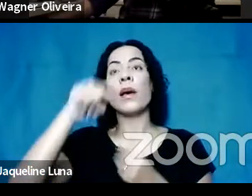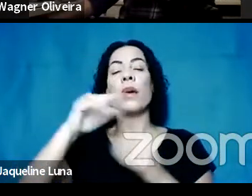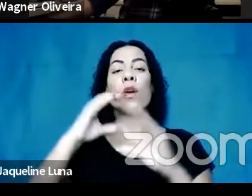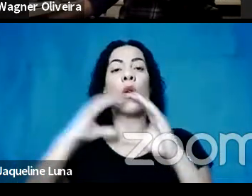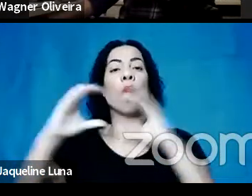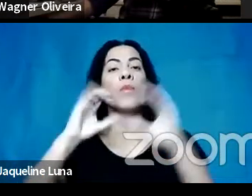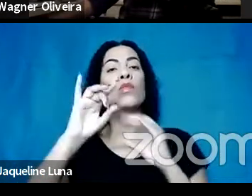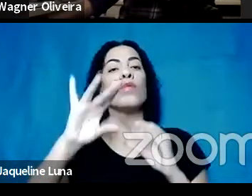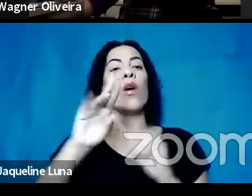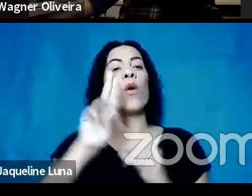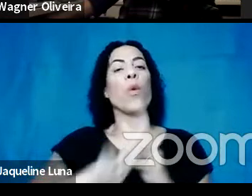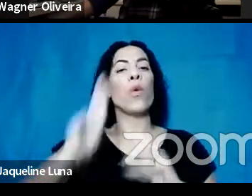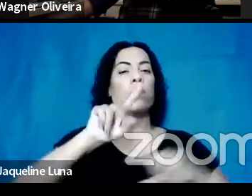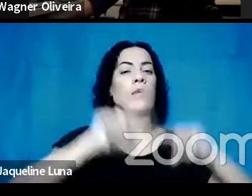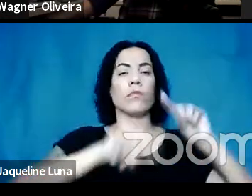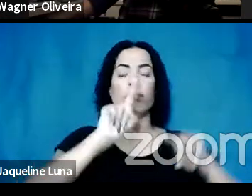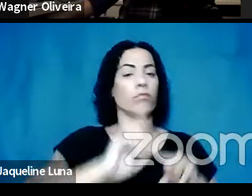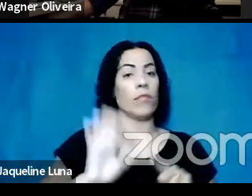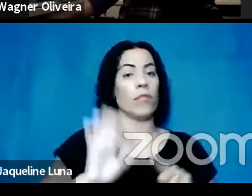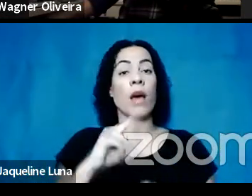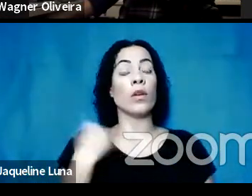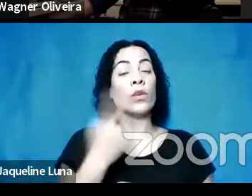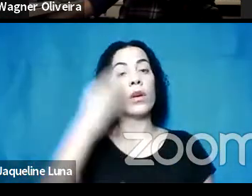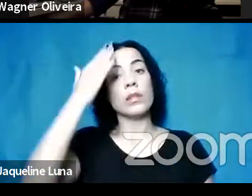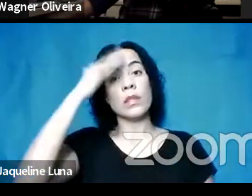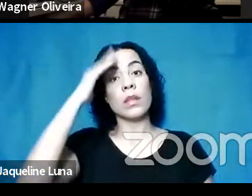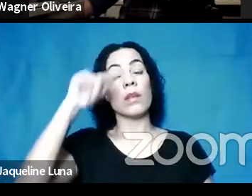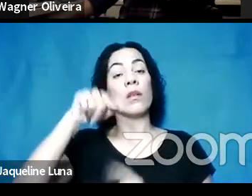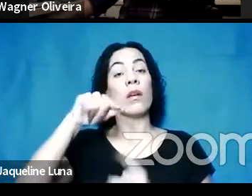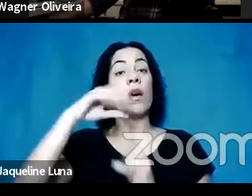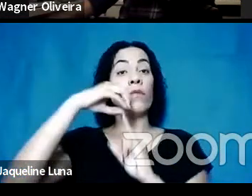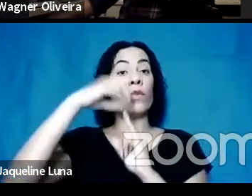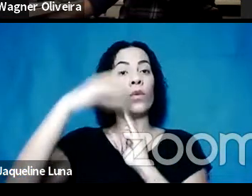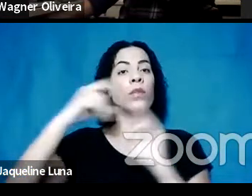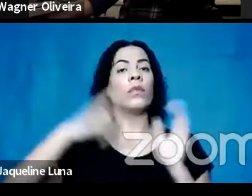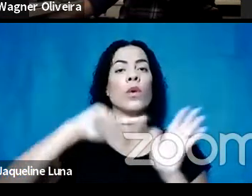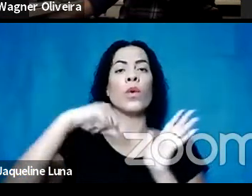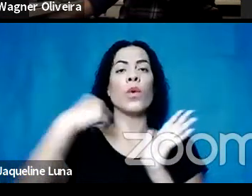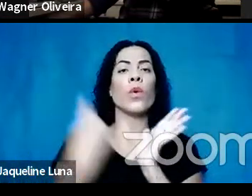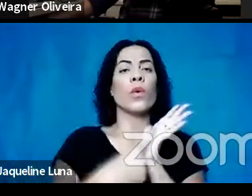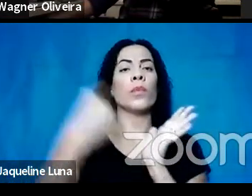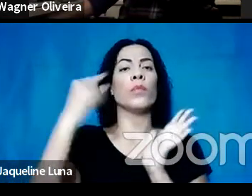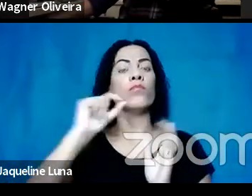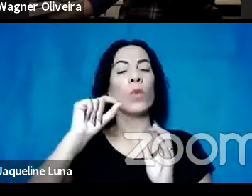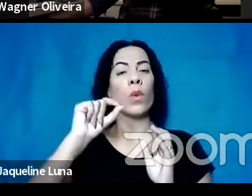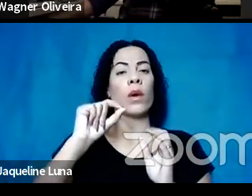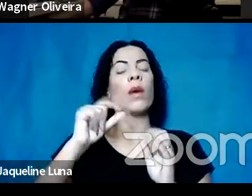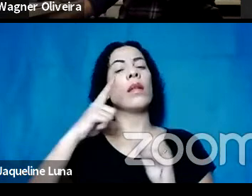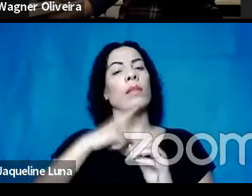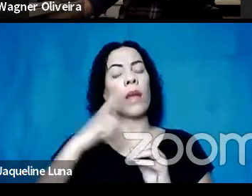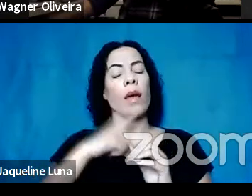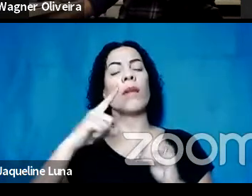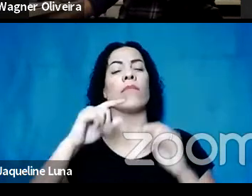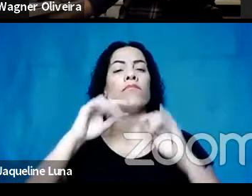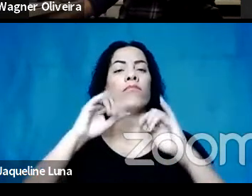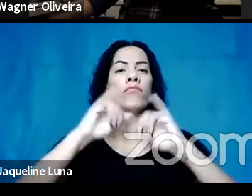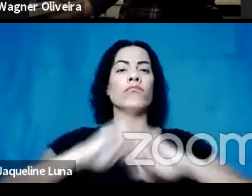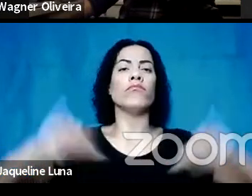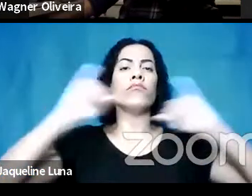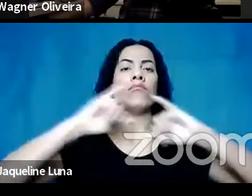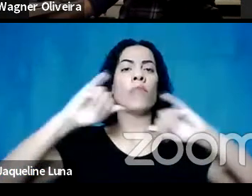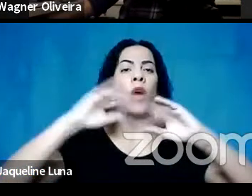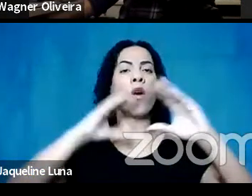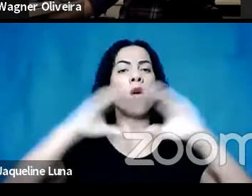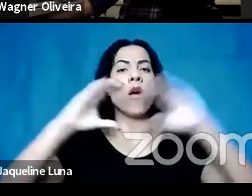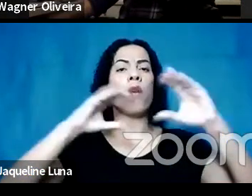instrumental, mas entendemos que a Fiocruz tem o compromisso e a finalidade de se comunicar com a sociedade,